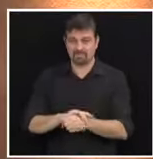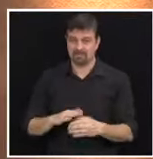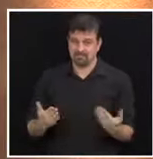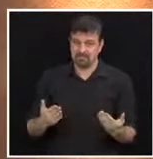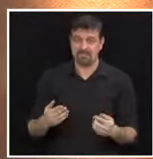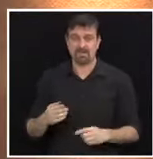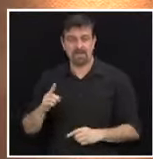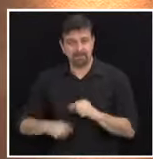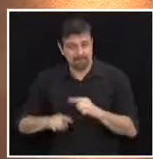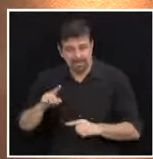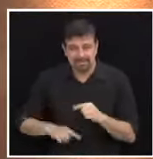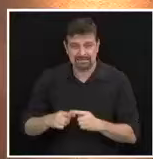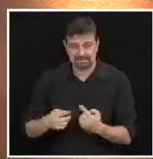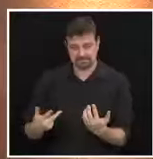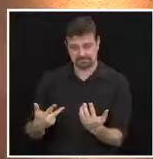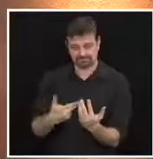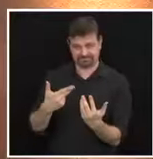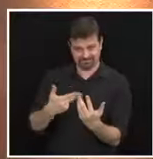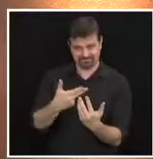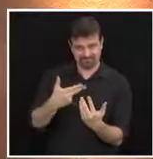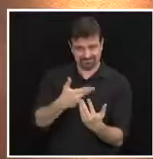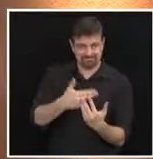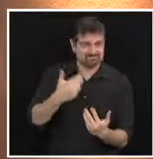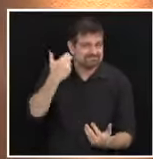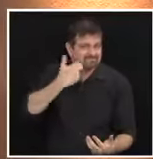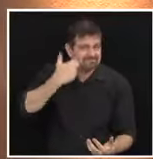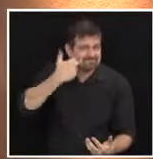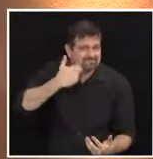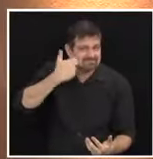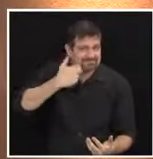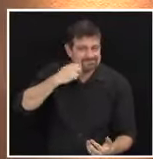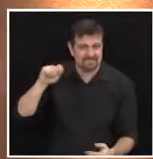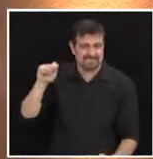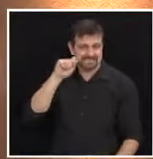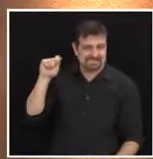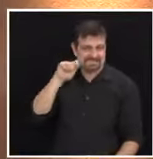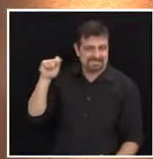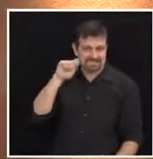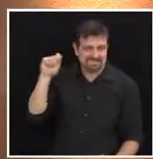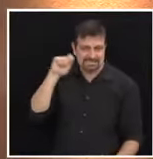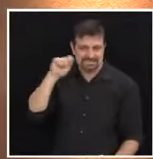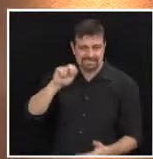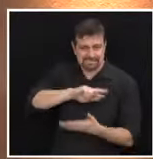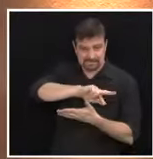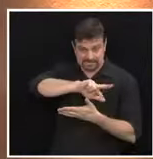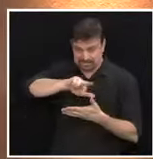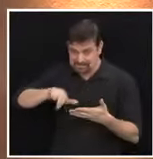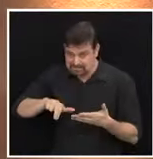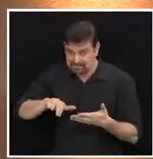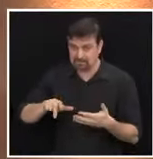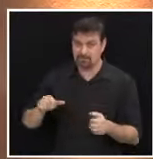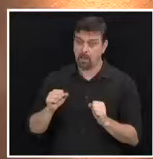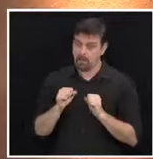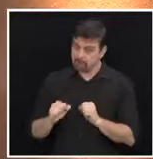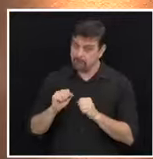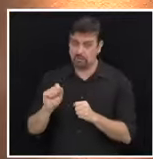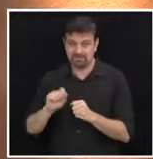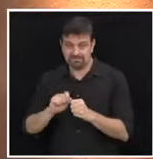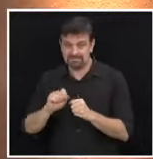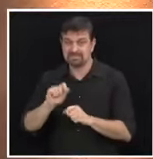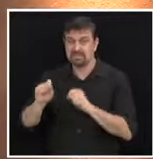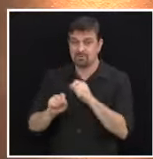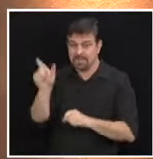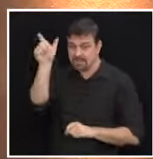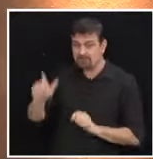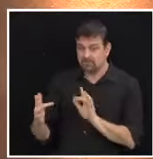como eu falei, de manicure, barbeador, escova de dente, ou coisas desse tipo, que pode fazer com que você